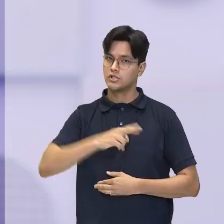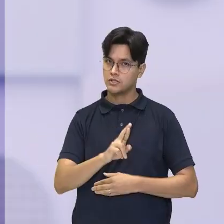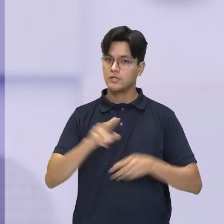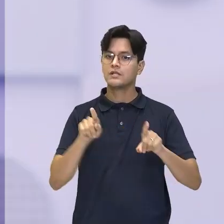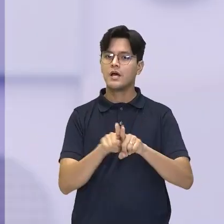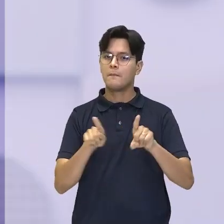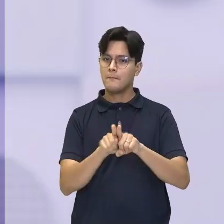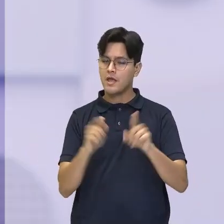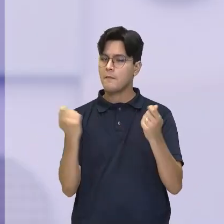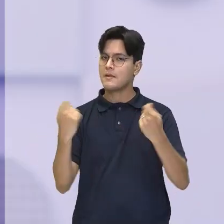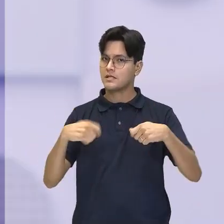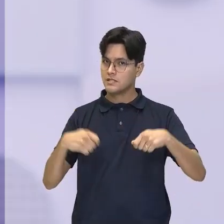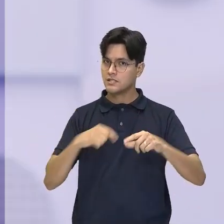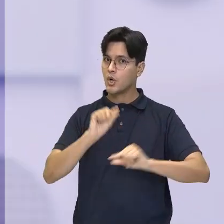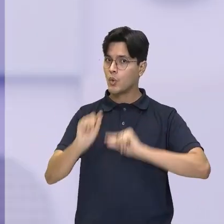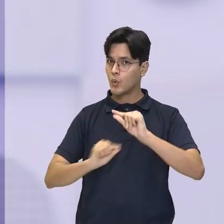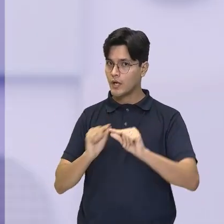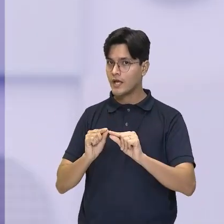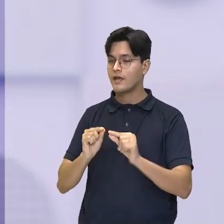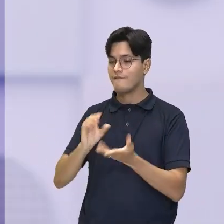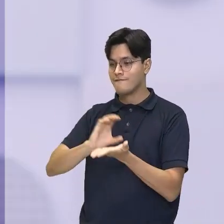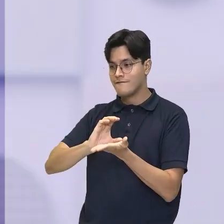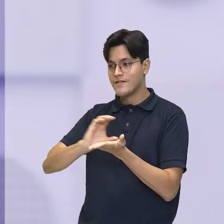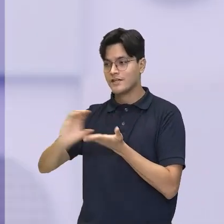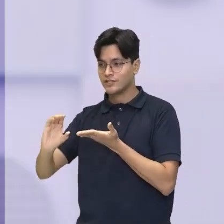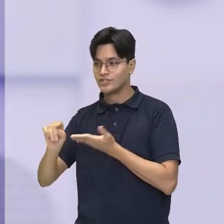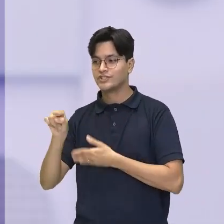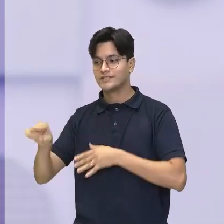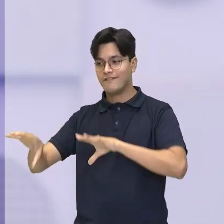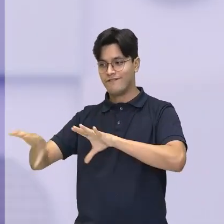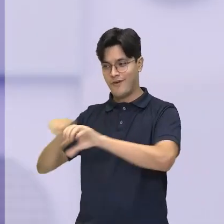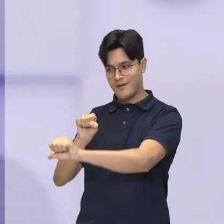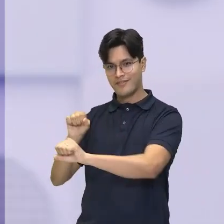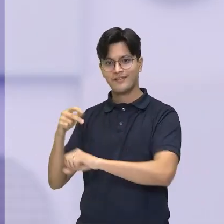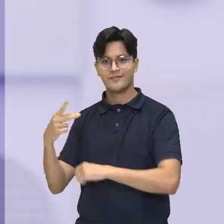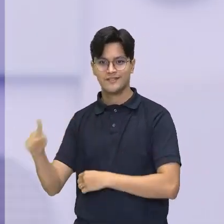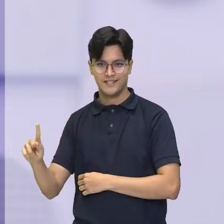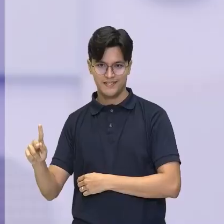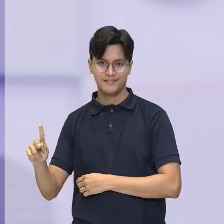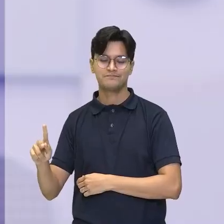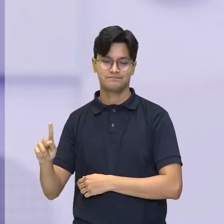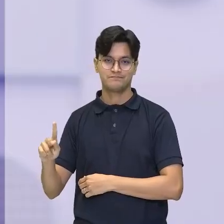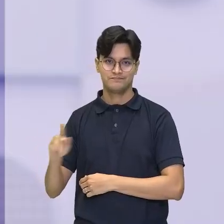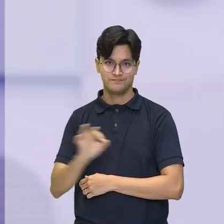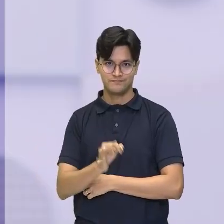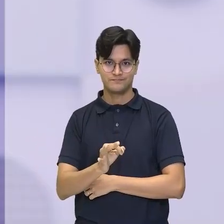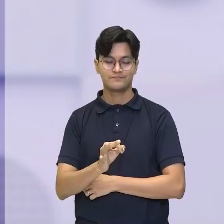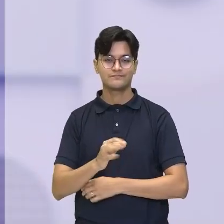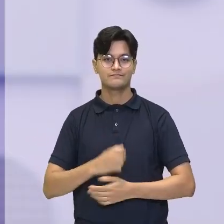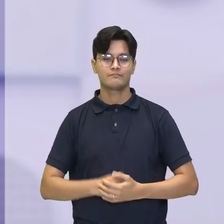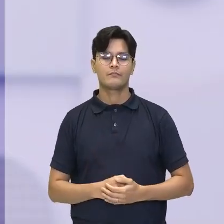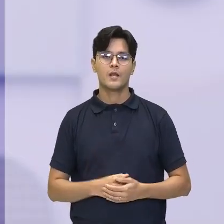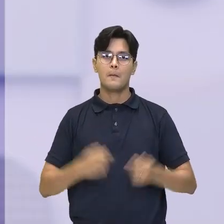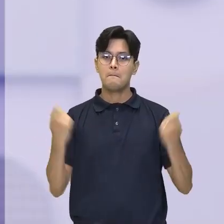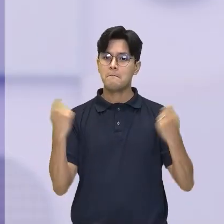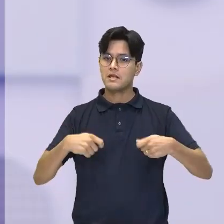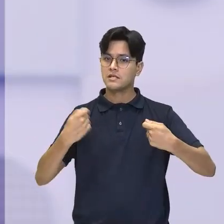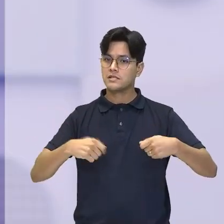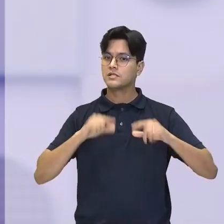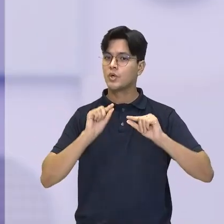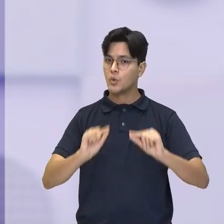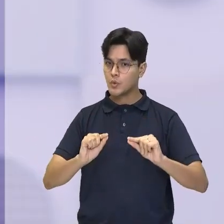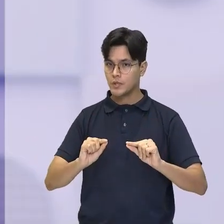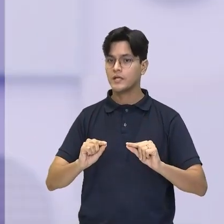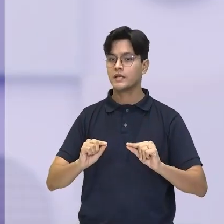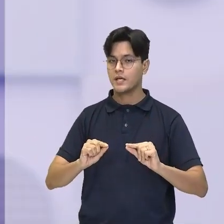na formação desses líderes. Né? Precisa fazer com que os líderes